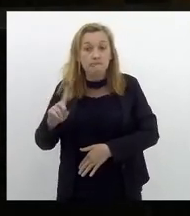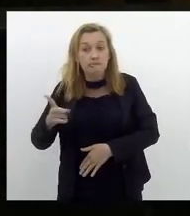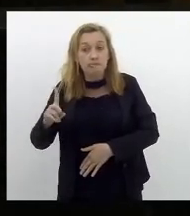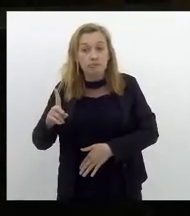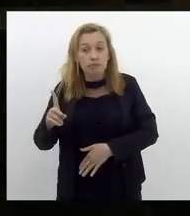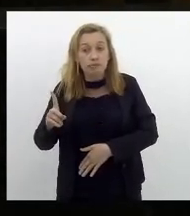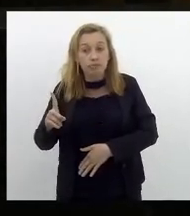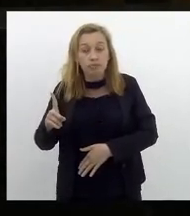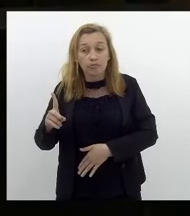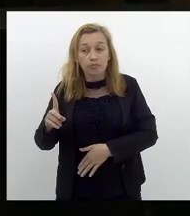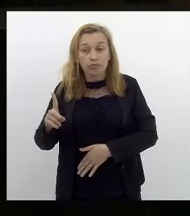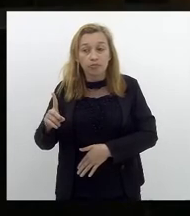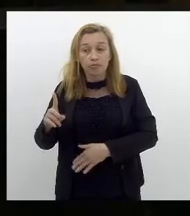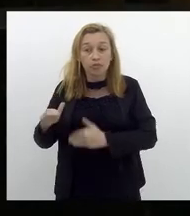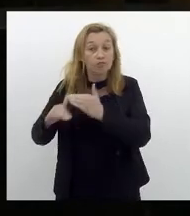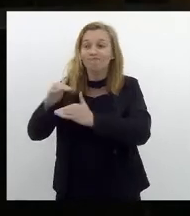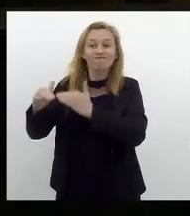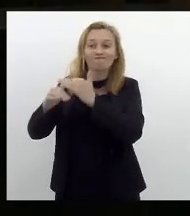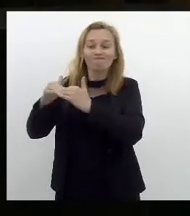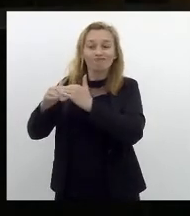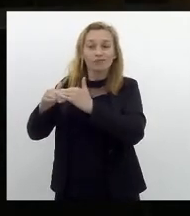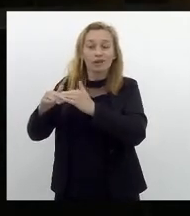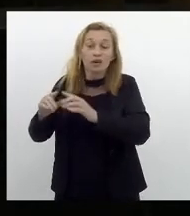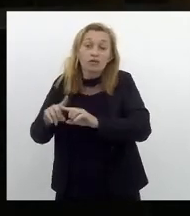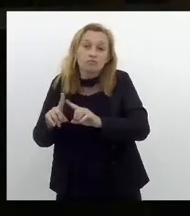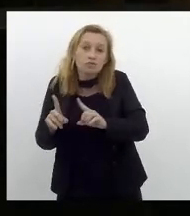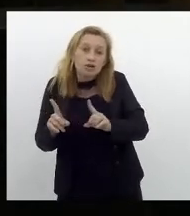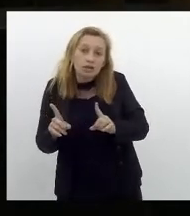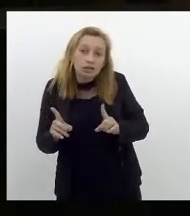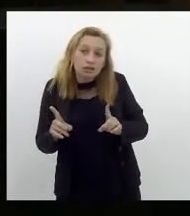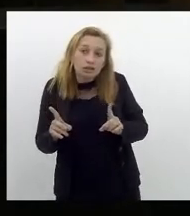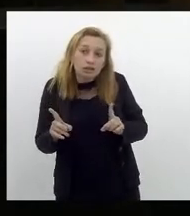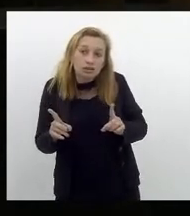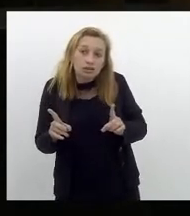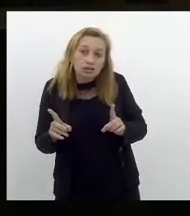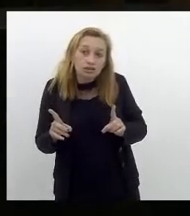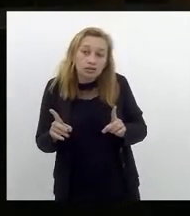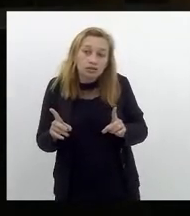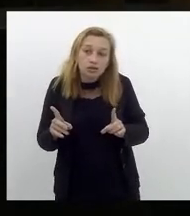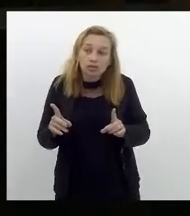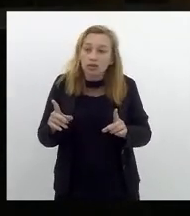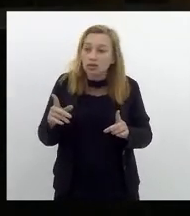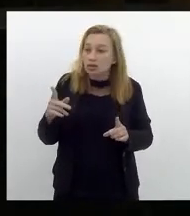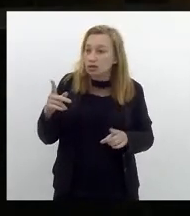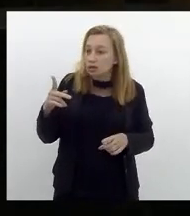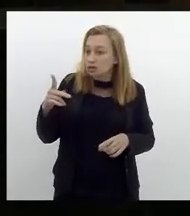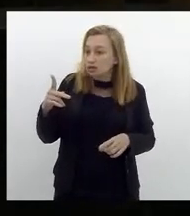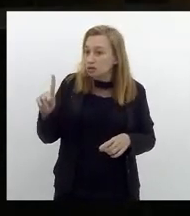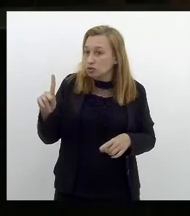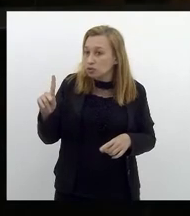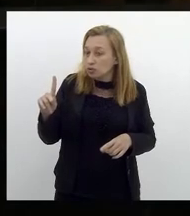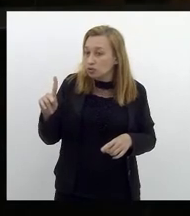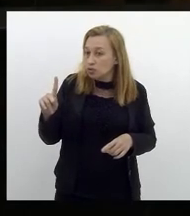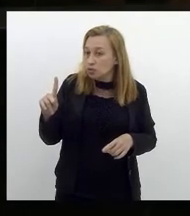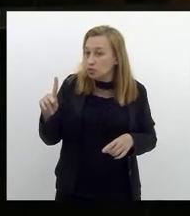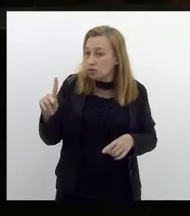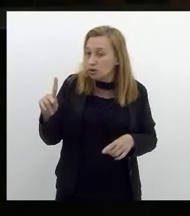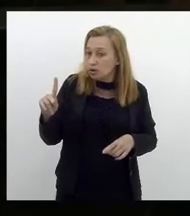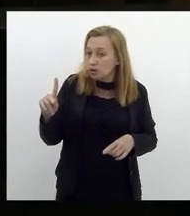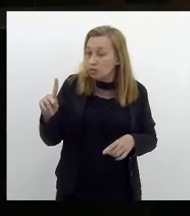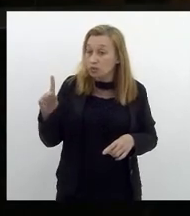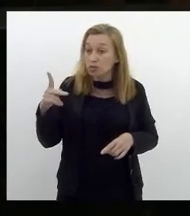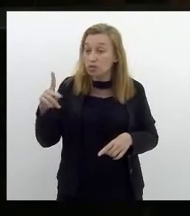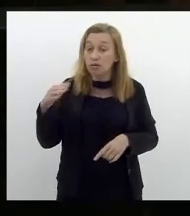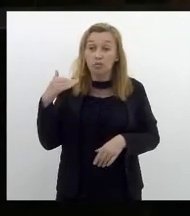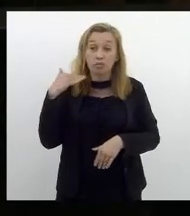dólar não suba. Mas, ao mesmo tempo, na sua poupuda conta em paraíso